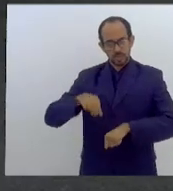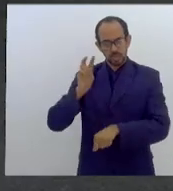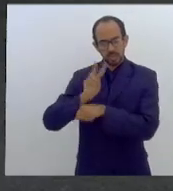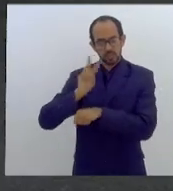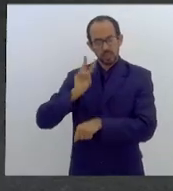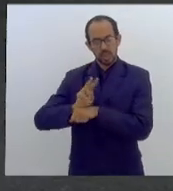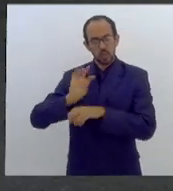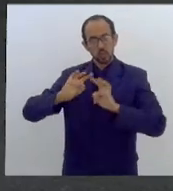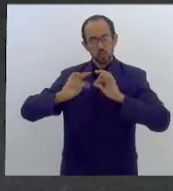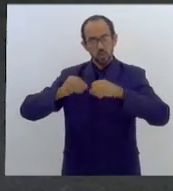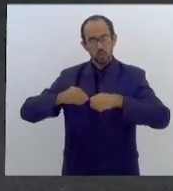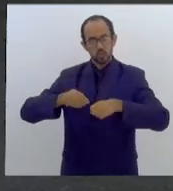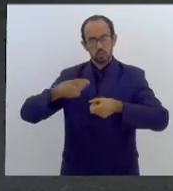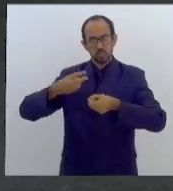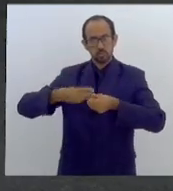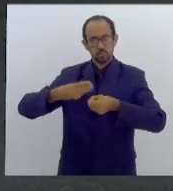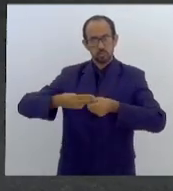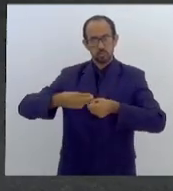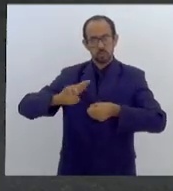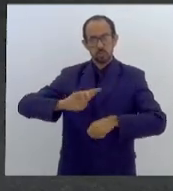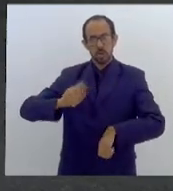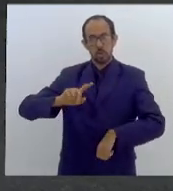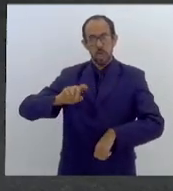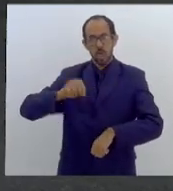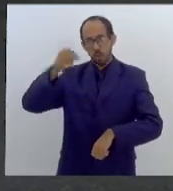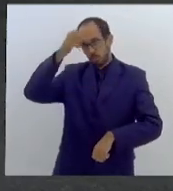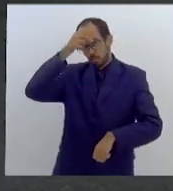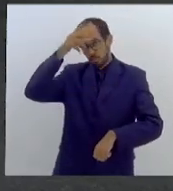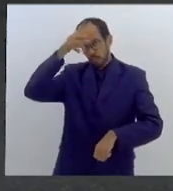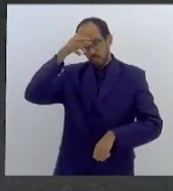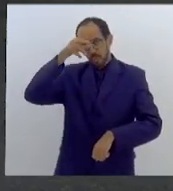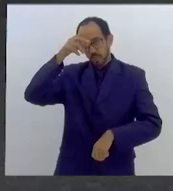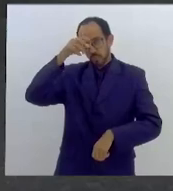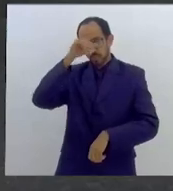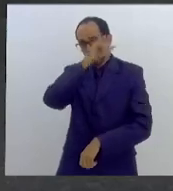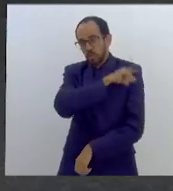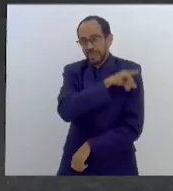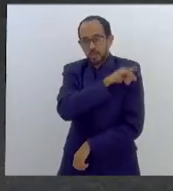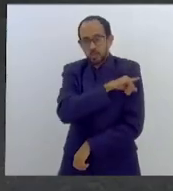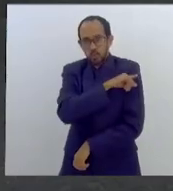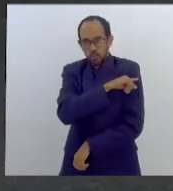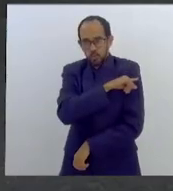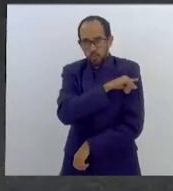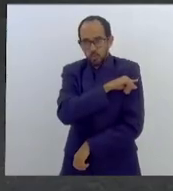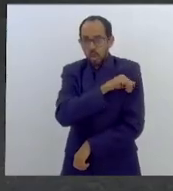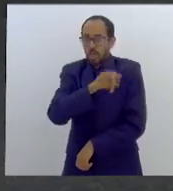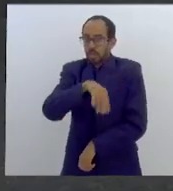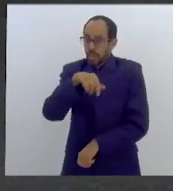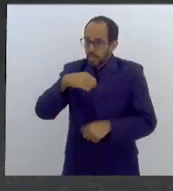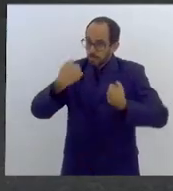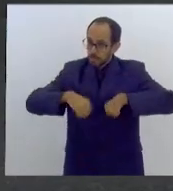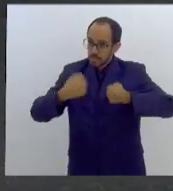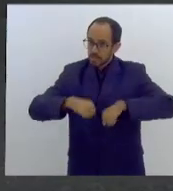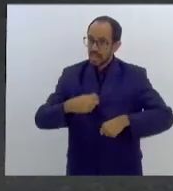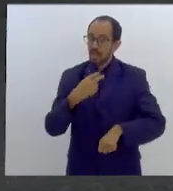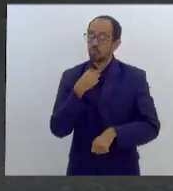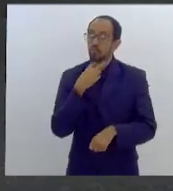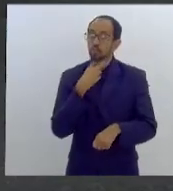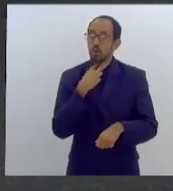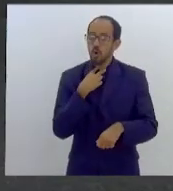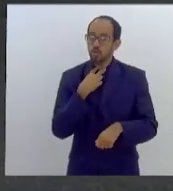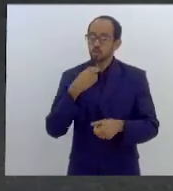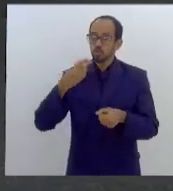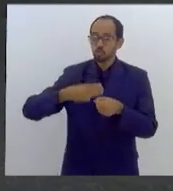os municípios não é o prefeito da cidade do Rio de Janeiro. Quem tem que defender, quem tem que ser a voz dos